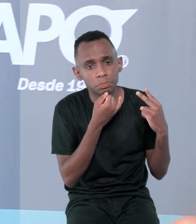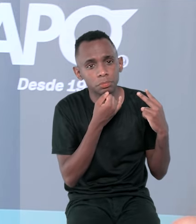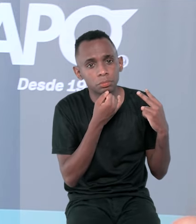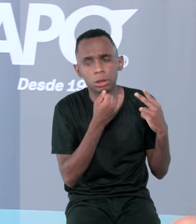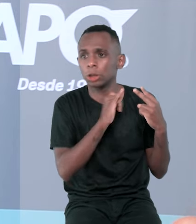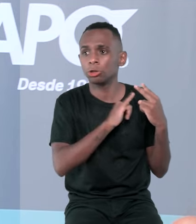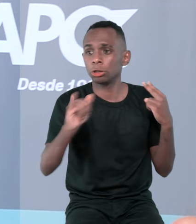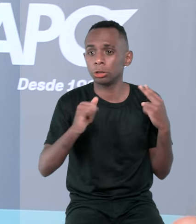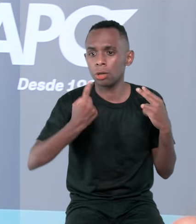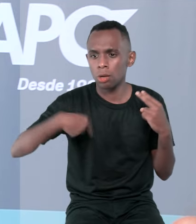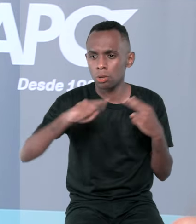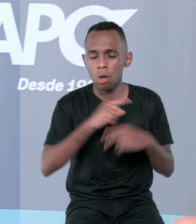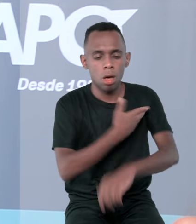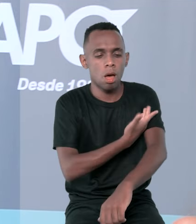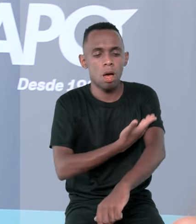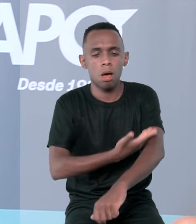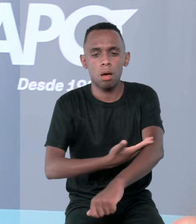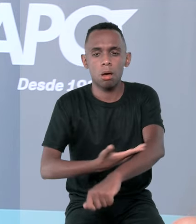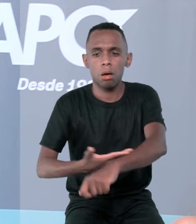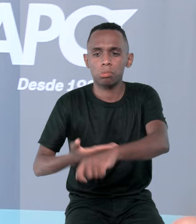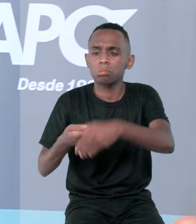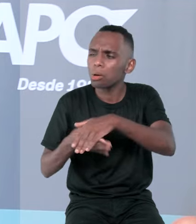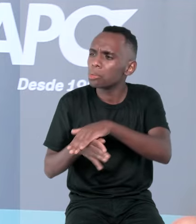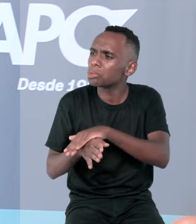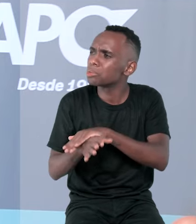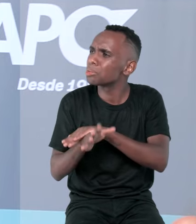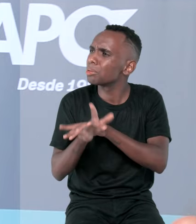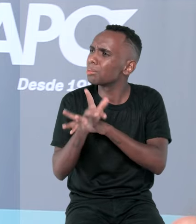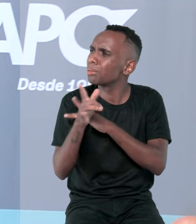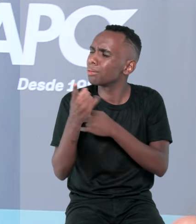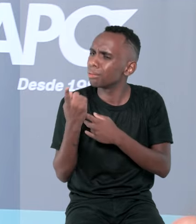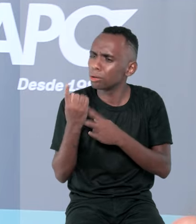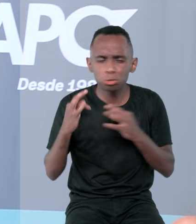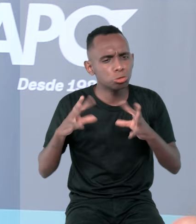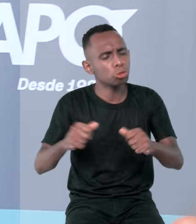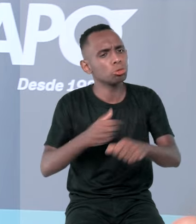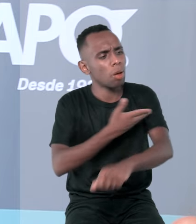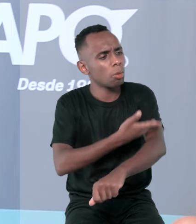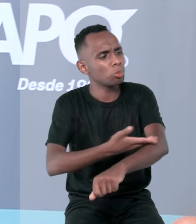e disse que a gente se acostuma. A gente se acostuma com tudo.